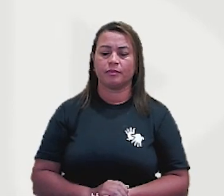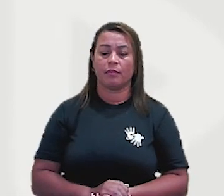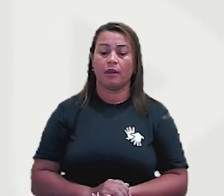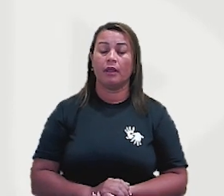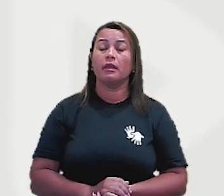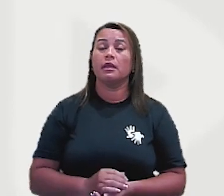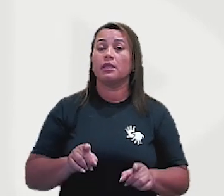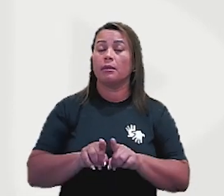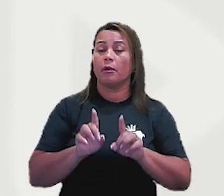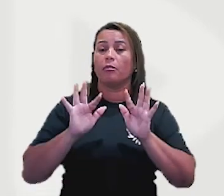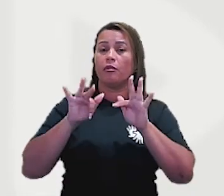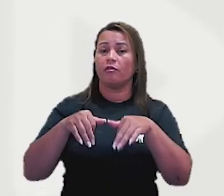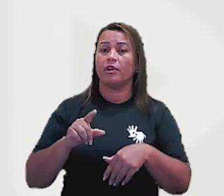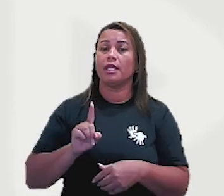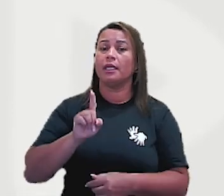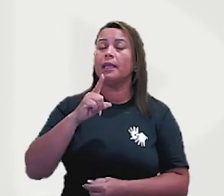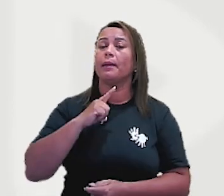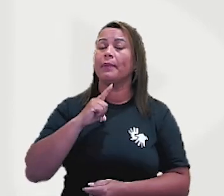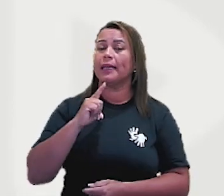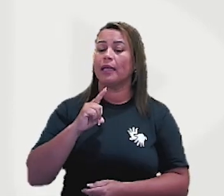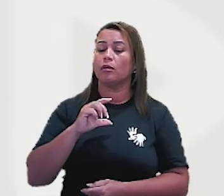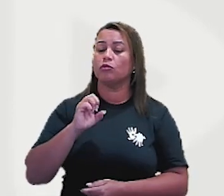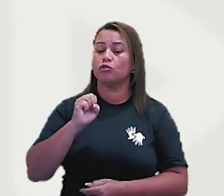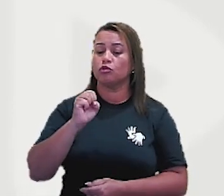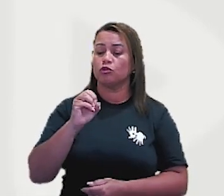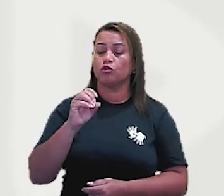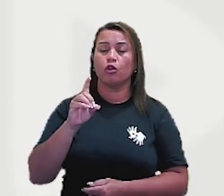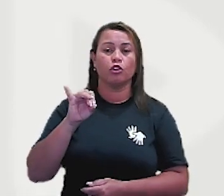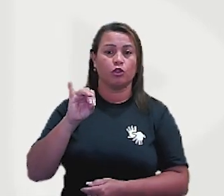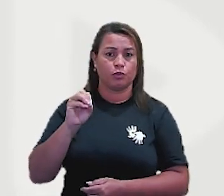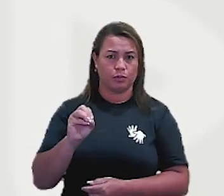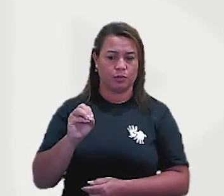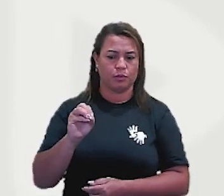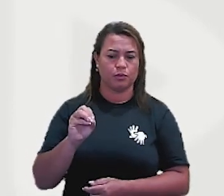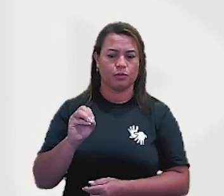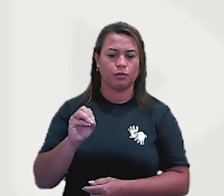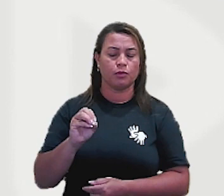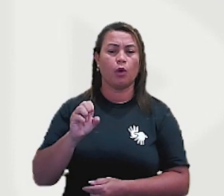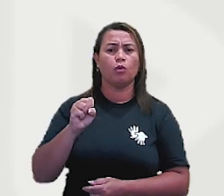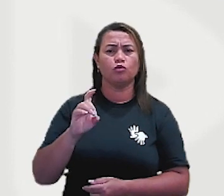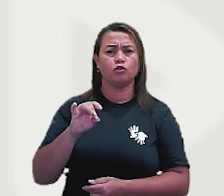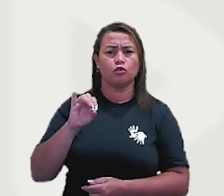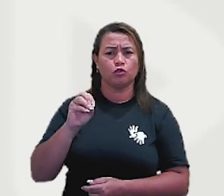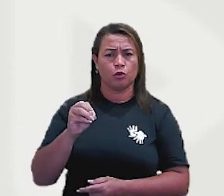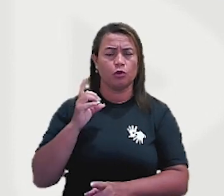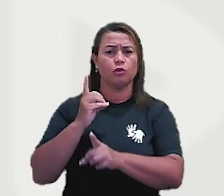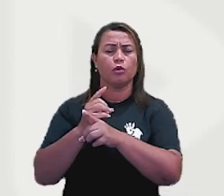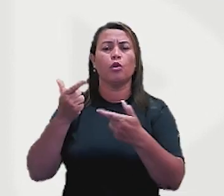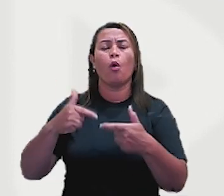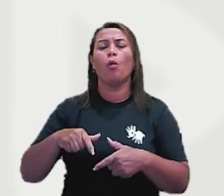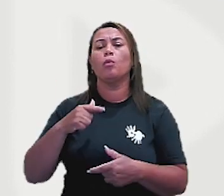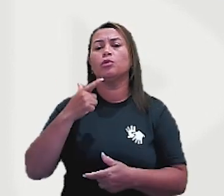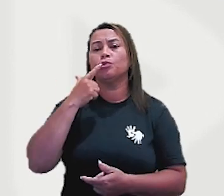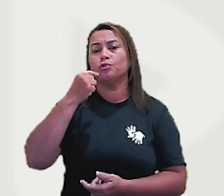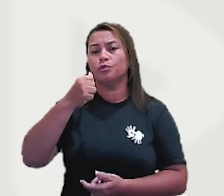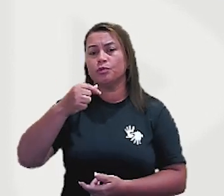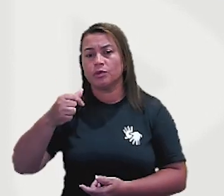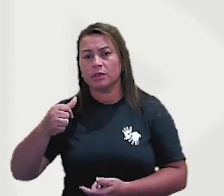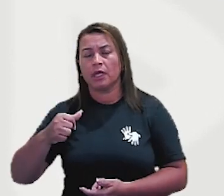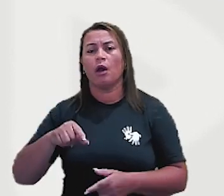E aí, por fim, a gente também pode obter o sódio, a informação do sódio, né? O sódio está presente, a gente sabe, aí no sal de cozinha e